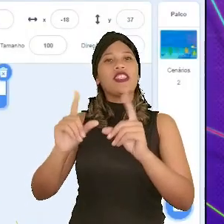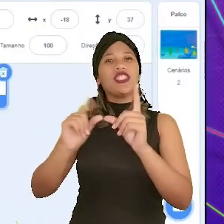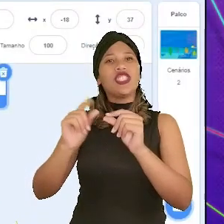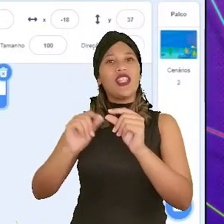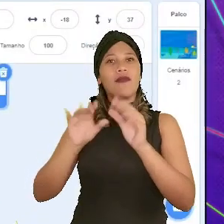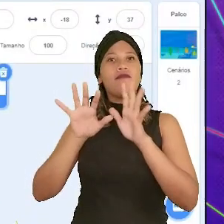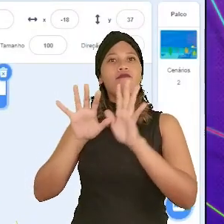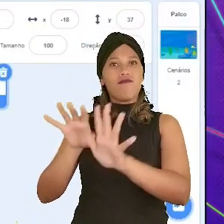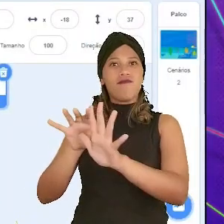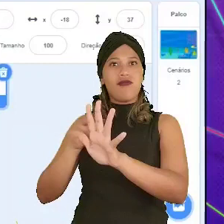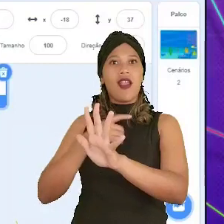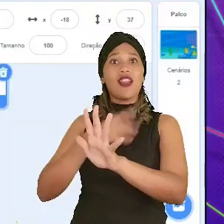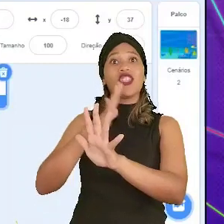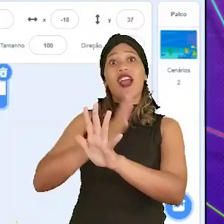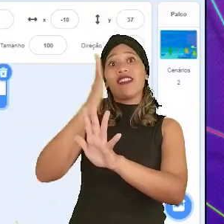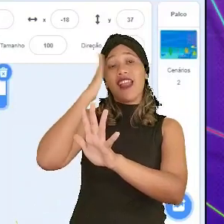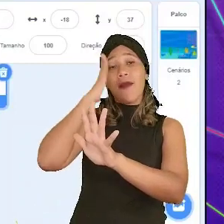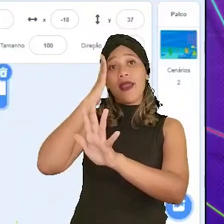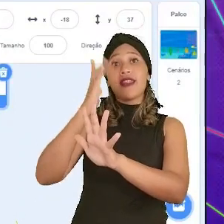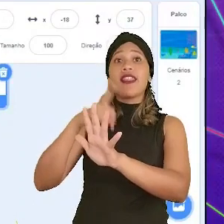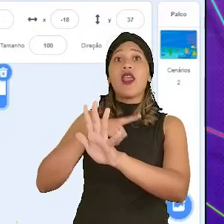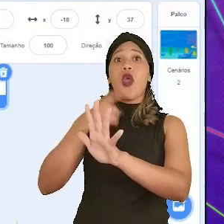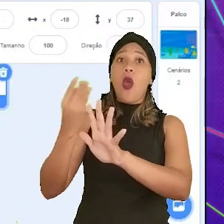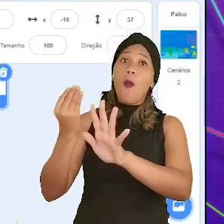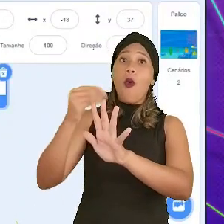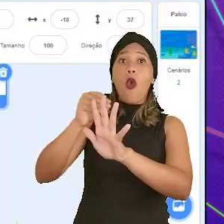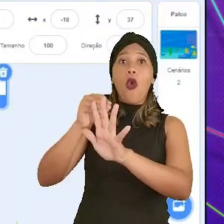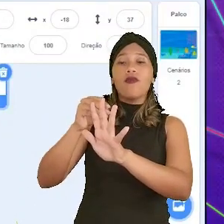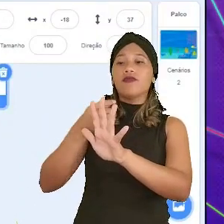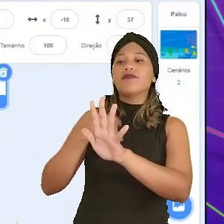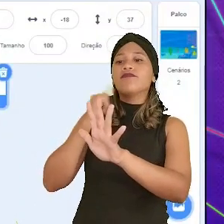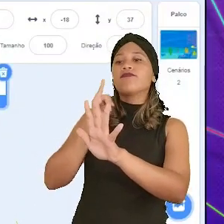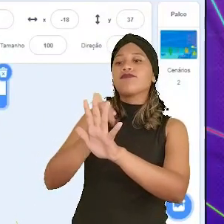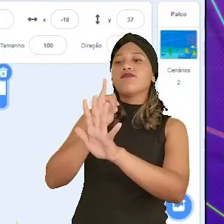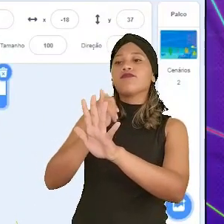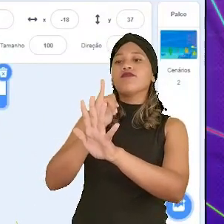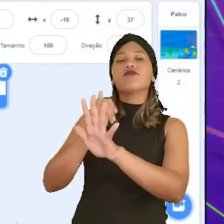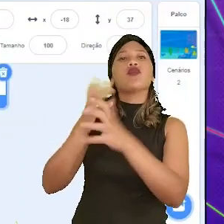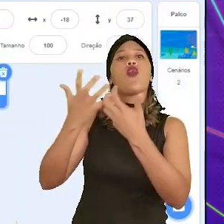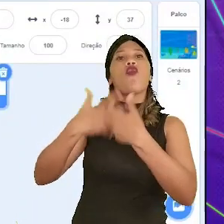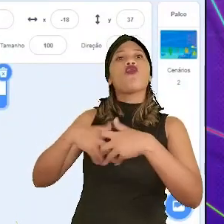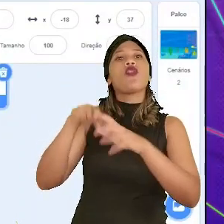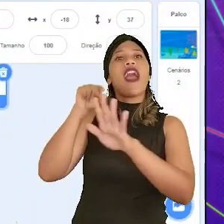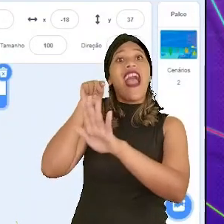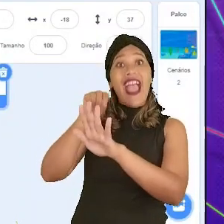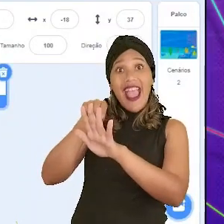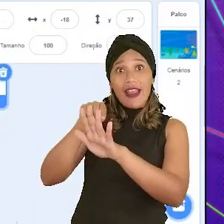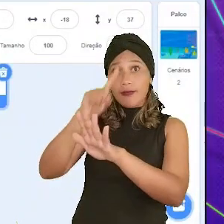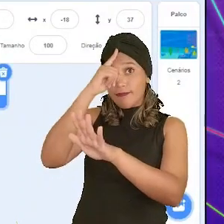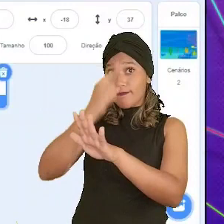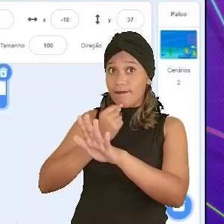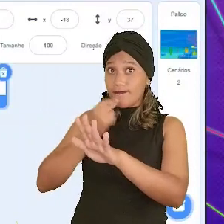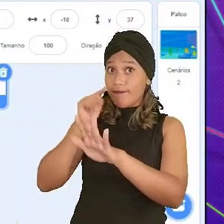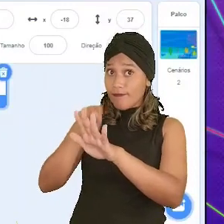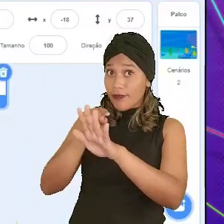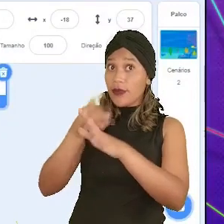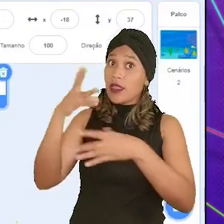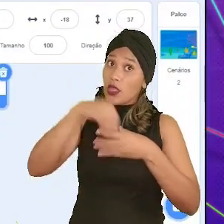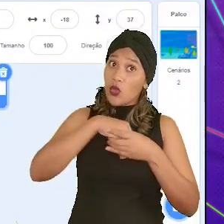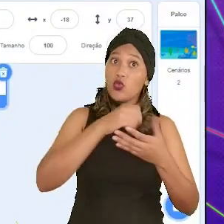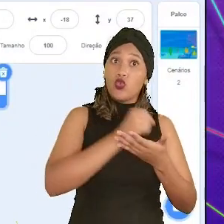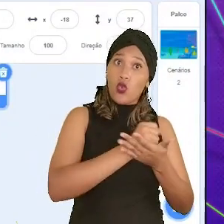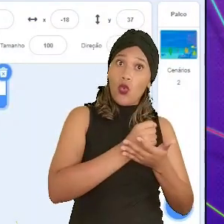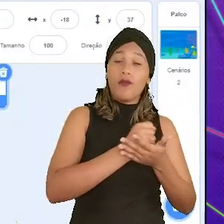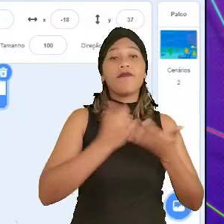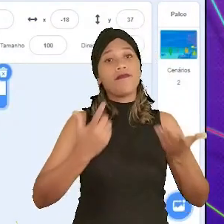estrela, precisamos agora, como vocês já devem saber, adicionar as instruções de funcionamento dela no nosso jogo.